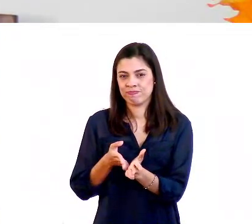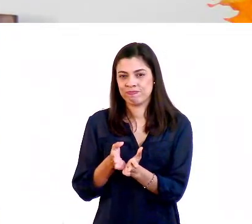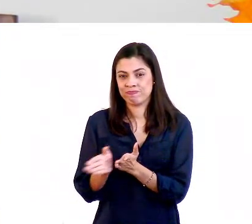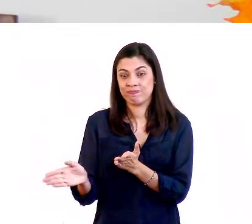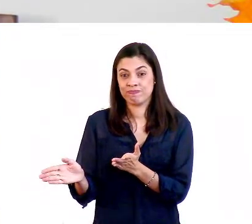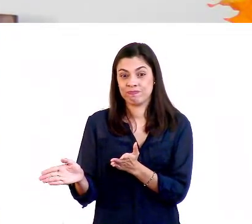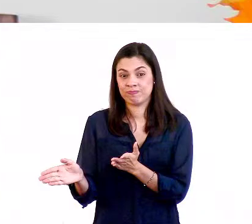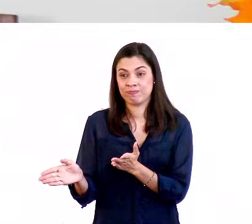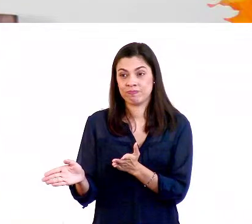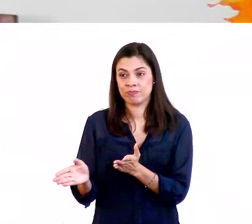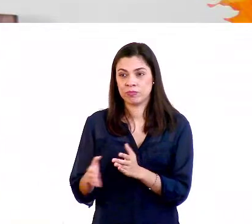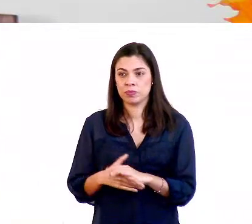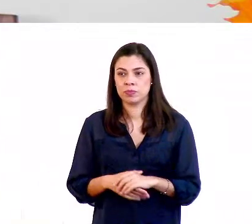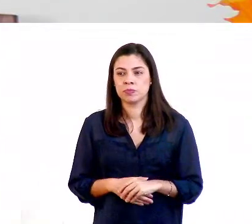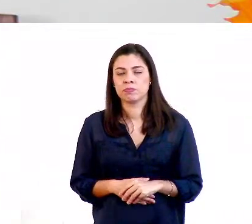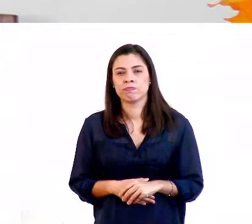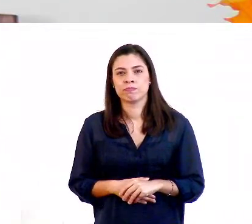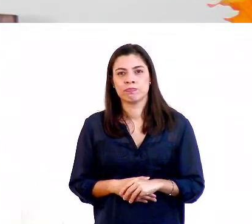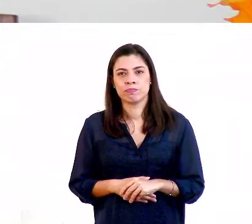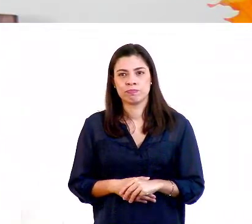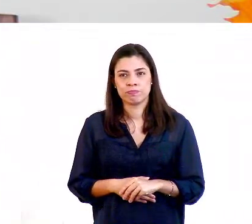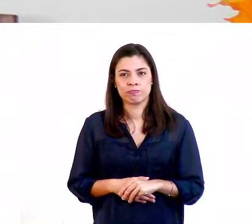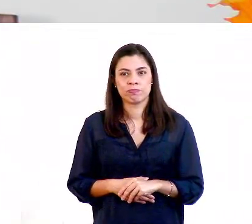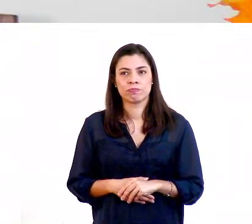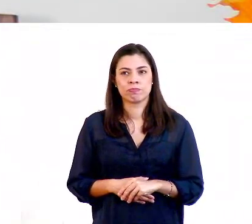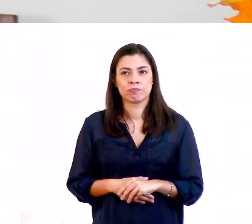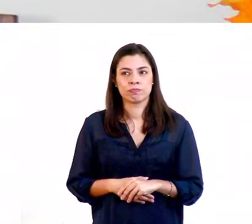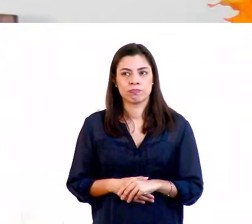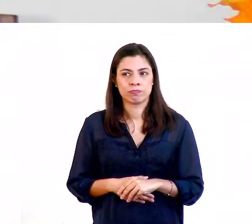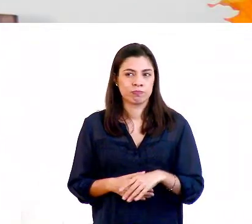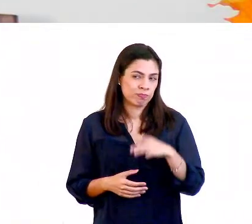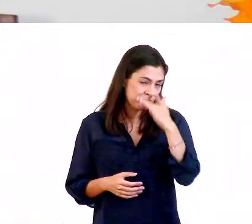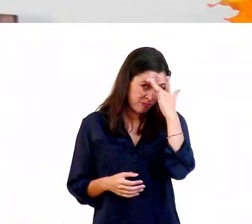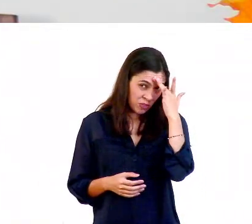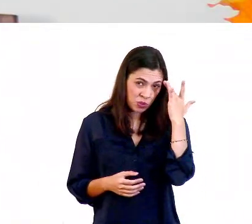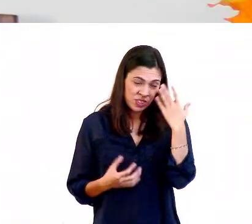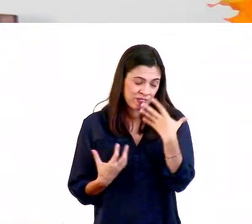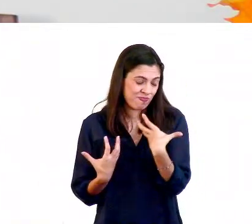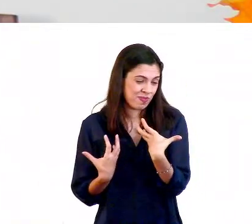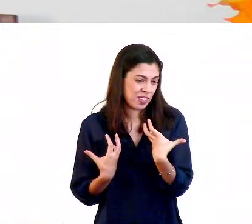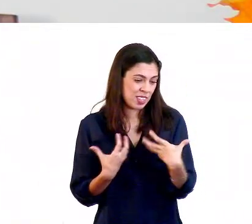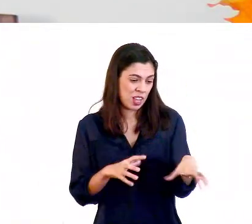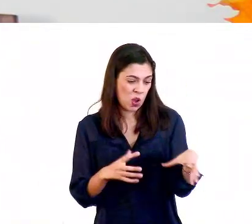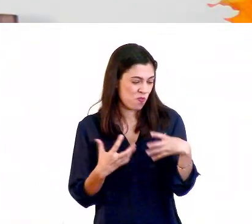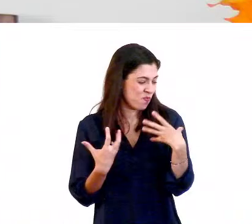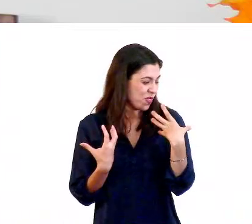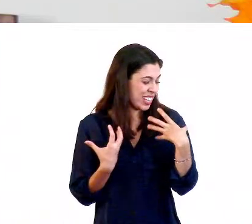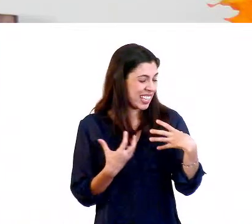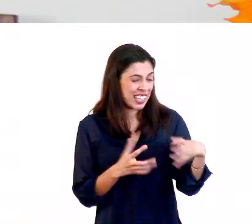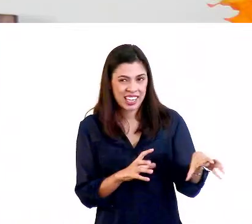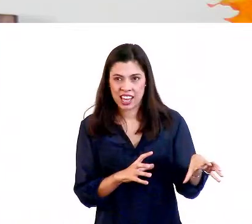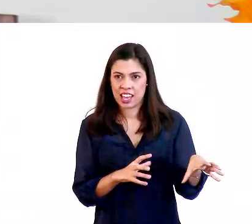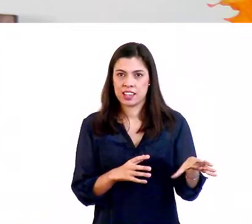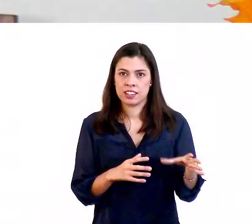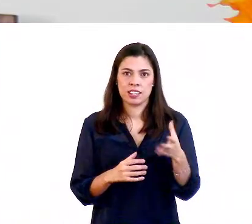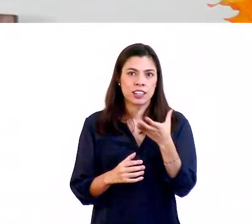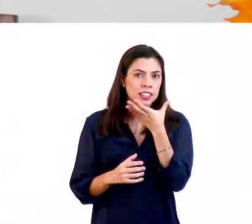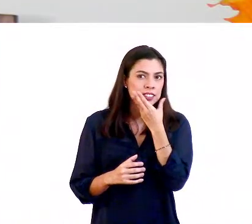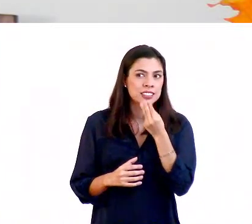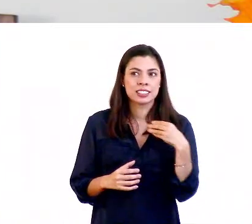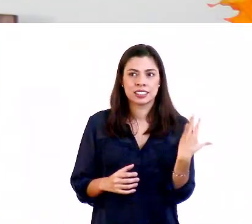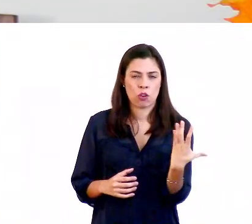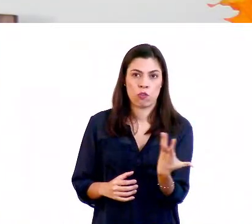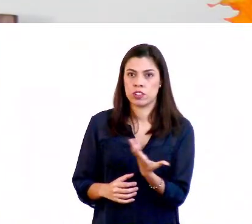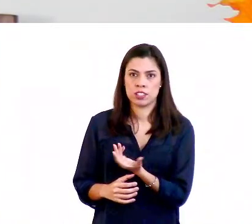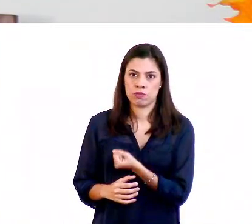se colocam para além de toda e qualquer possibilidade de salvação. Não é só uma questão, como